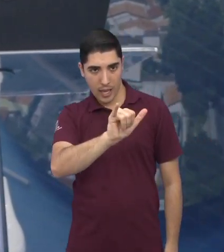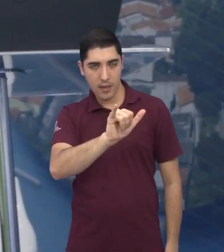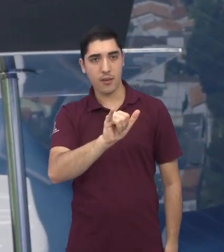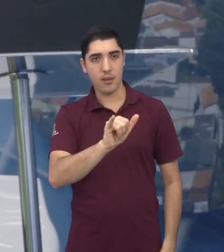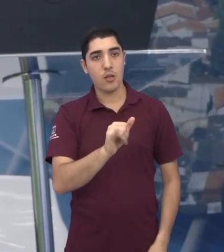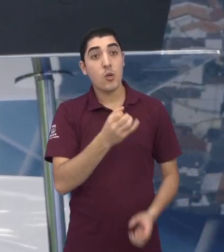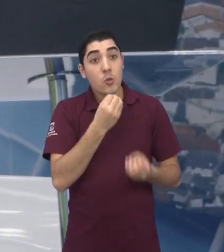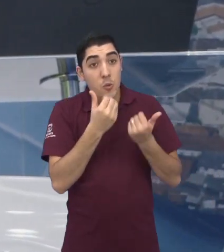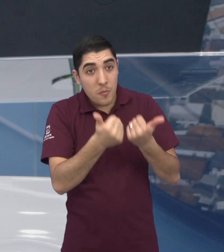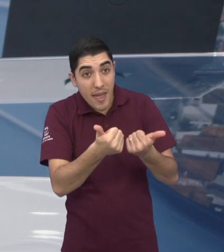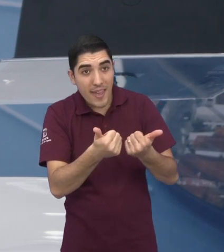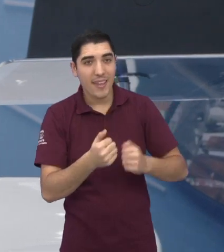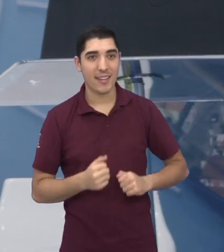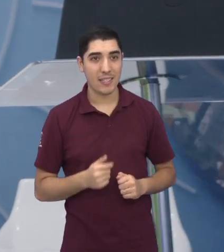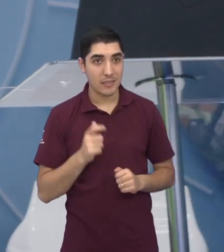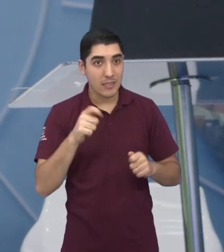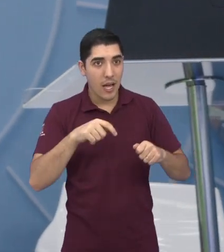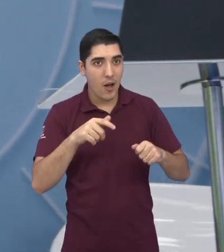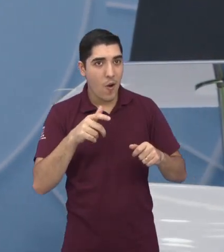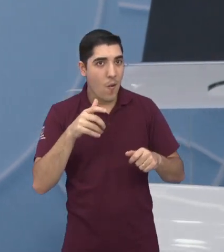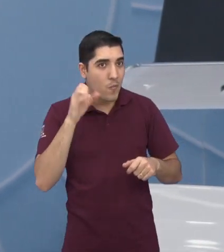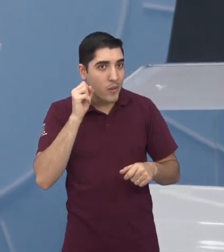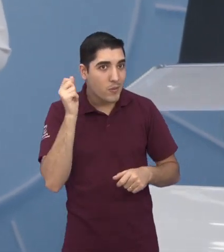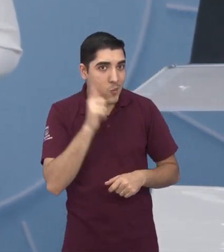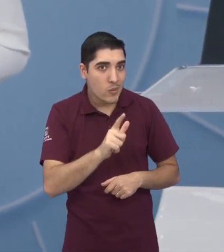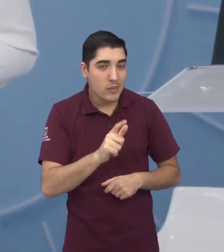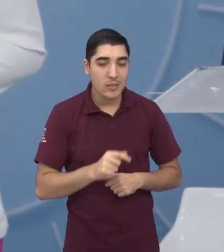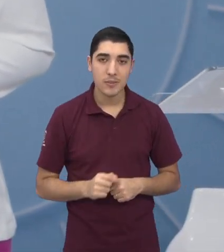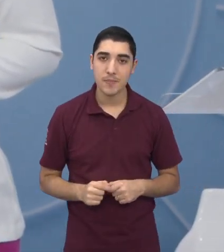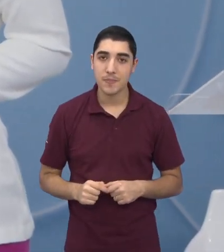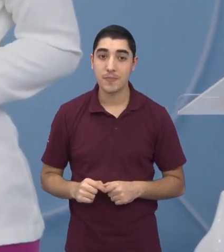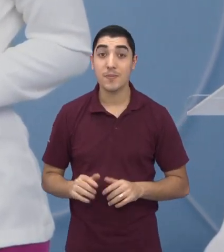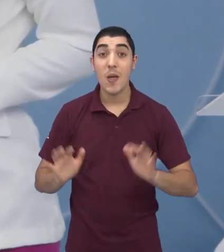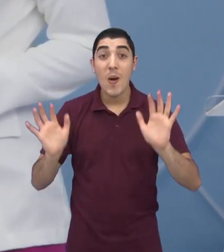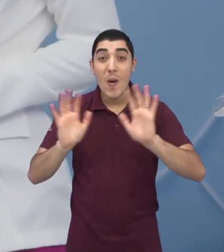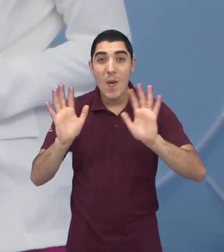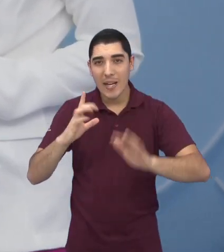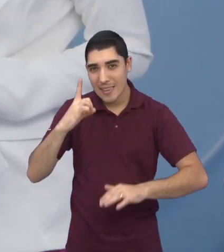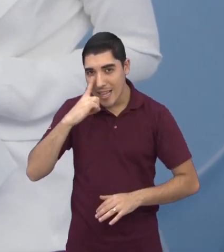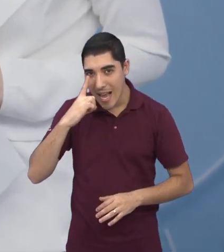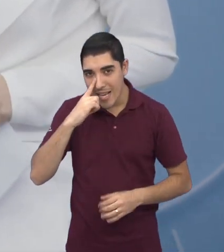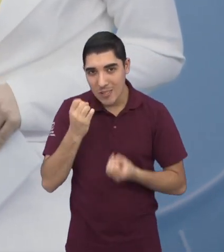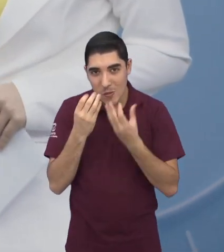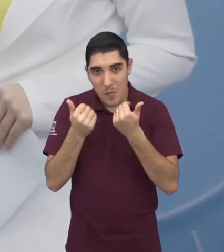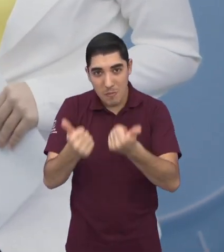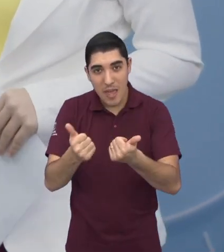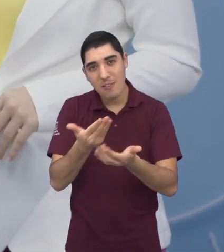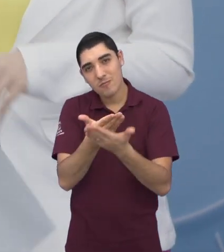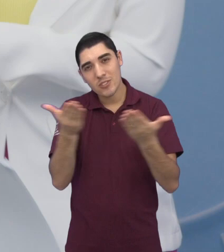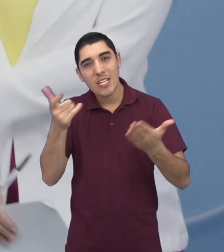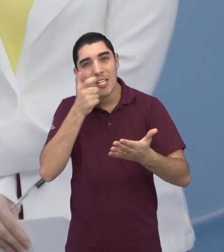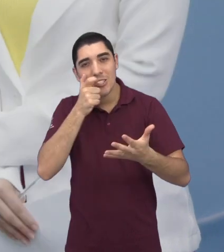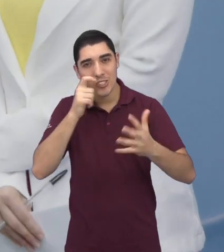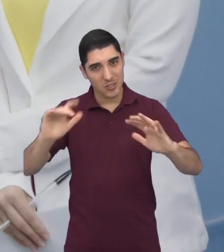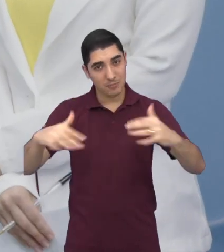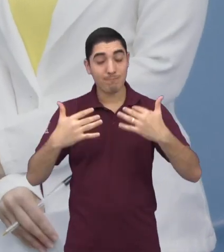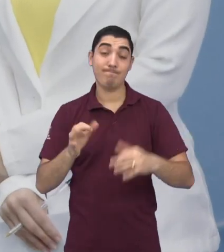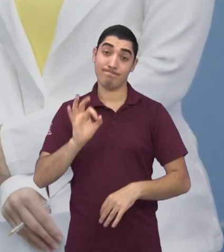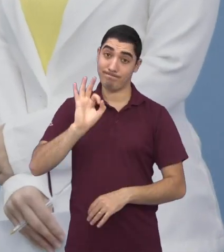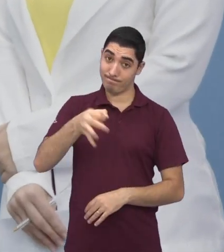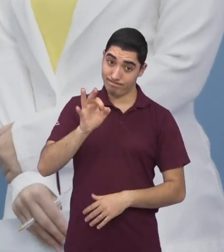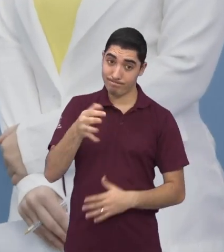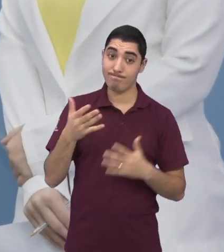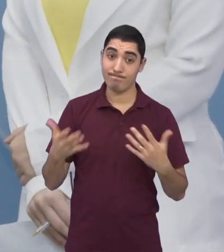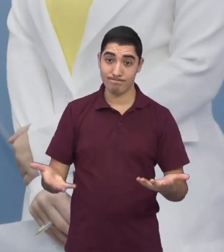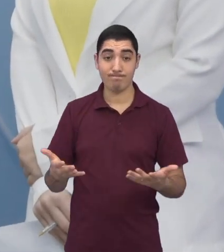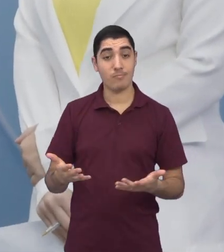Tá me ouvindo? Tudo bem com você, Ti? Dani, tudo bem com você que está assistindo também? Pois é,